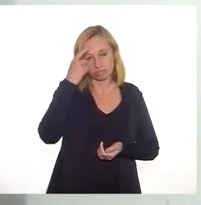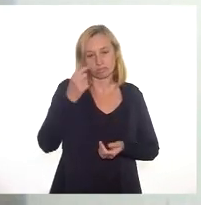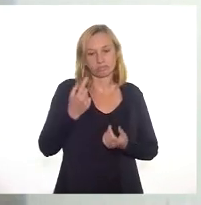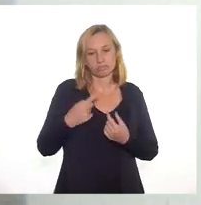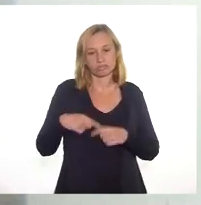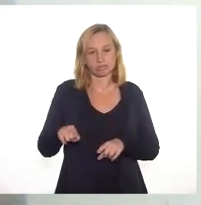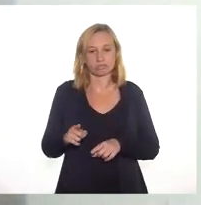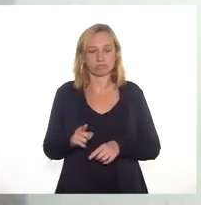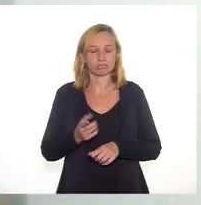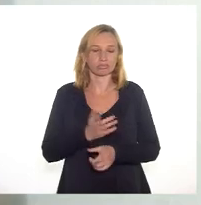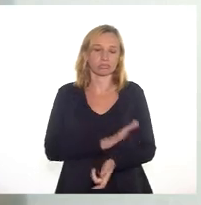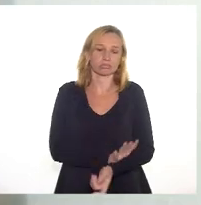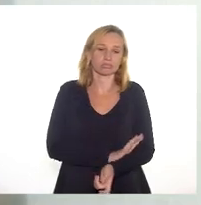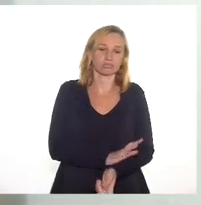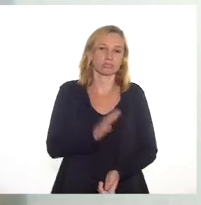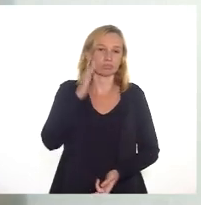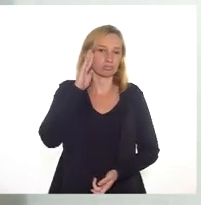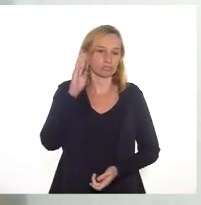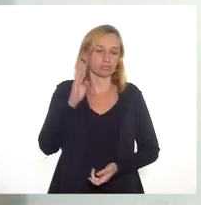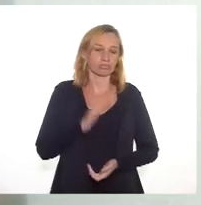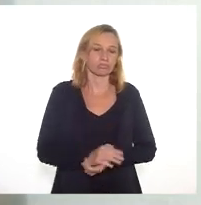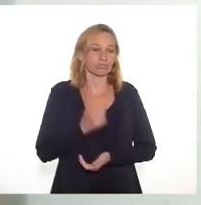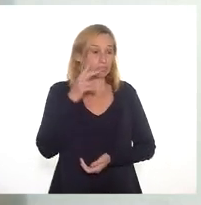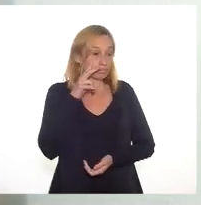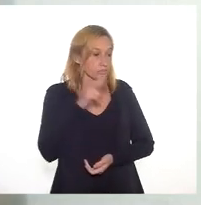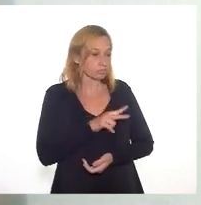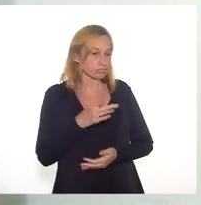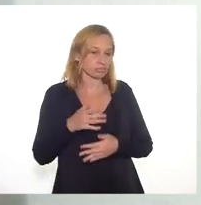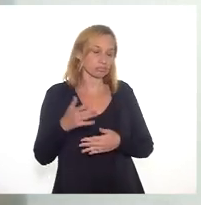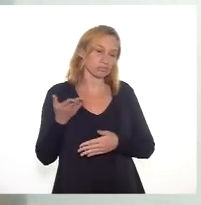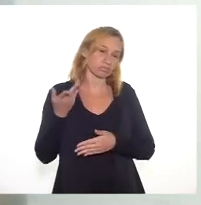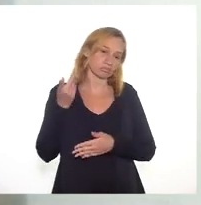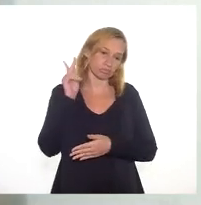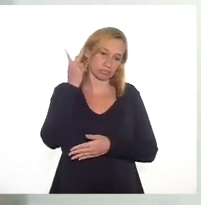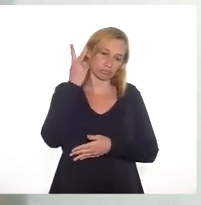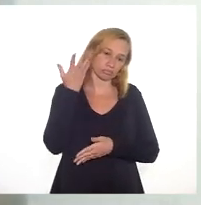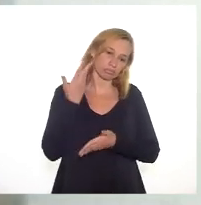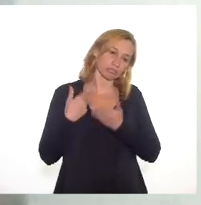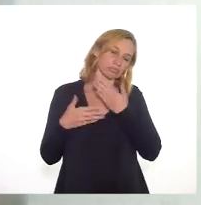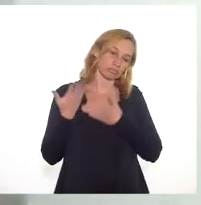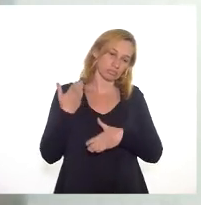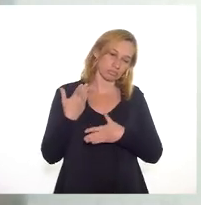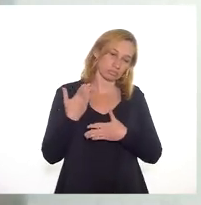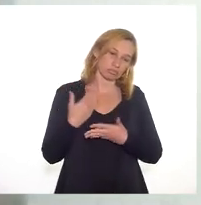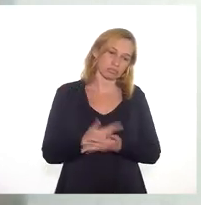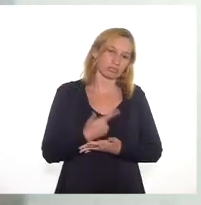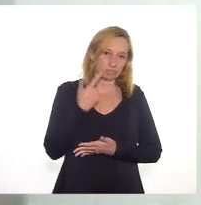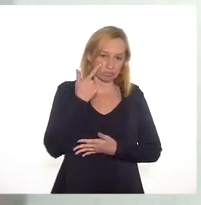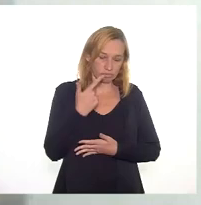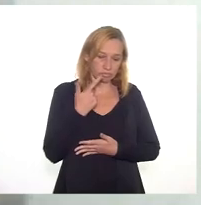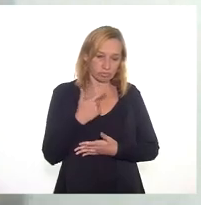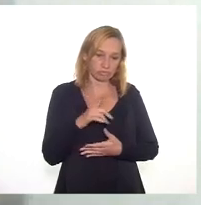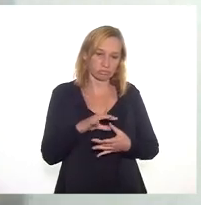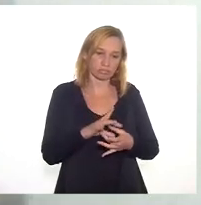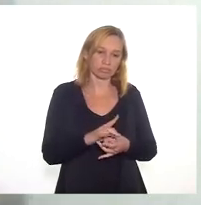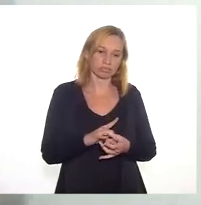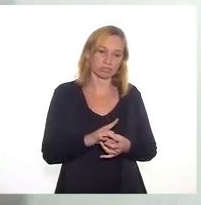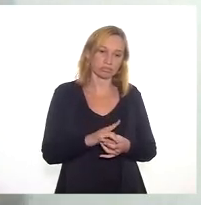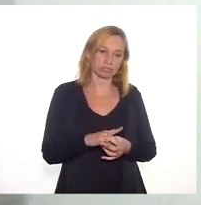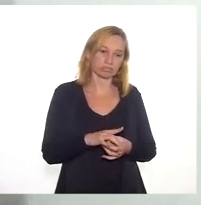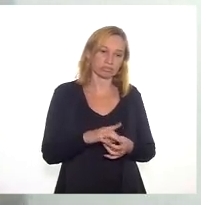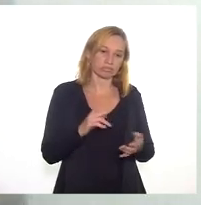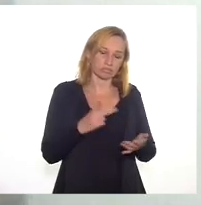racismo é fundamental. Mas se a gente olhar para a história da humanidade, a gente vai ver como graves violações dos direitos